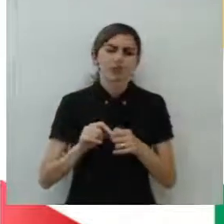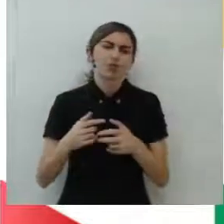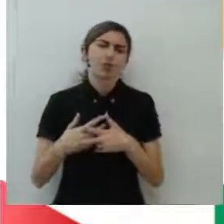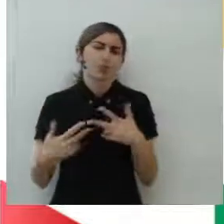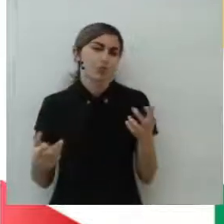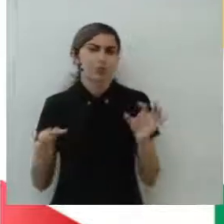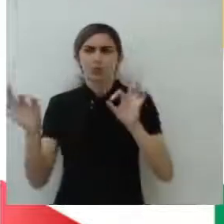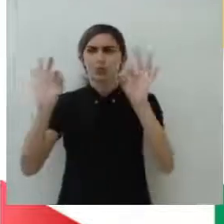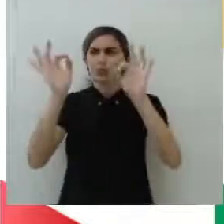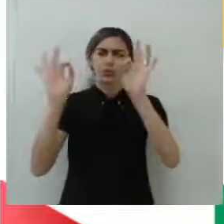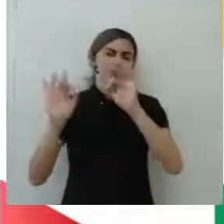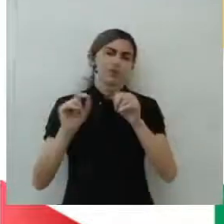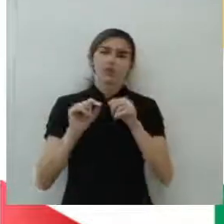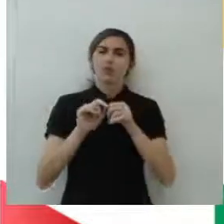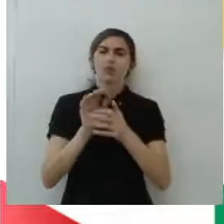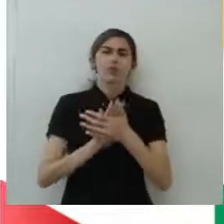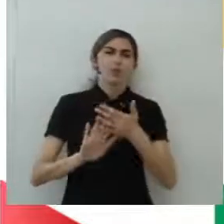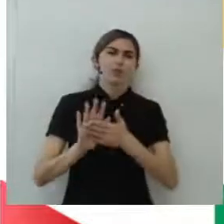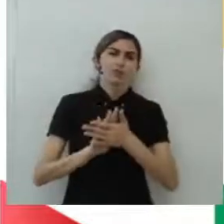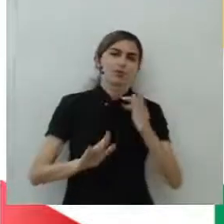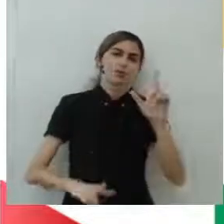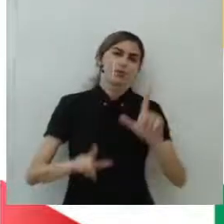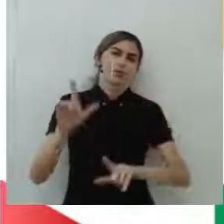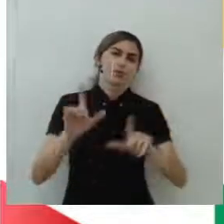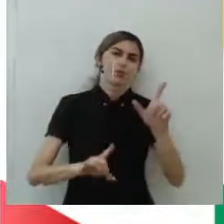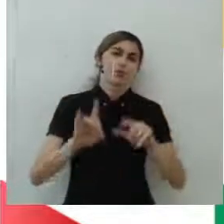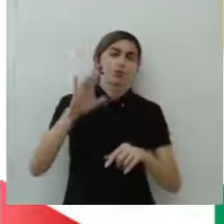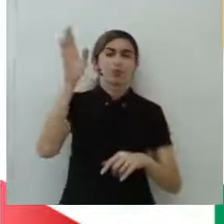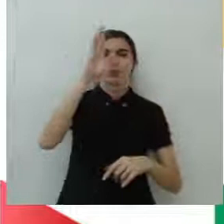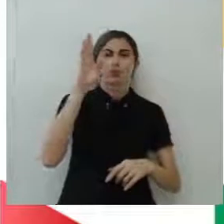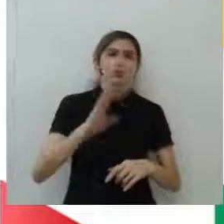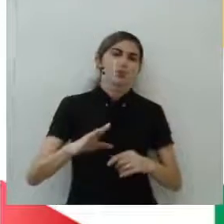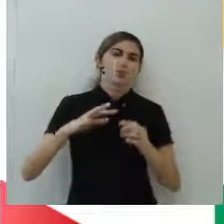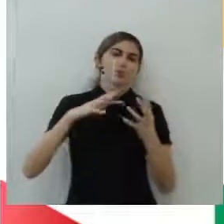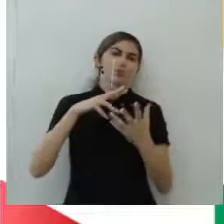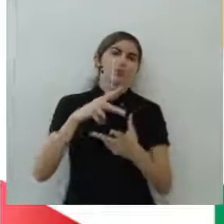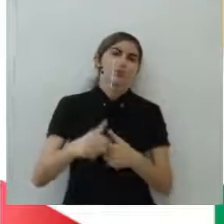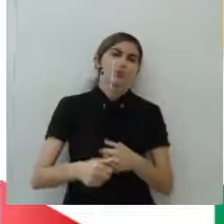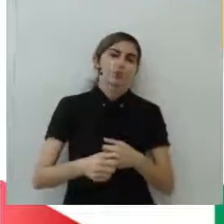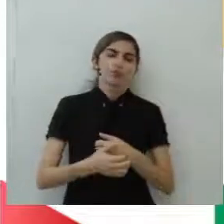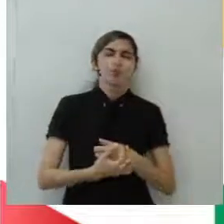que ninguém nunca tinha feito na televisão, não só brasileira, na televisão mundial.